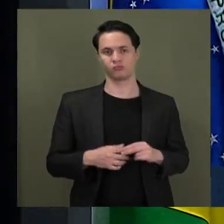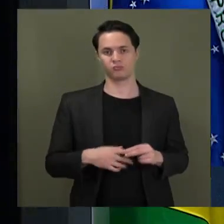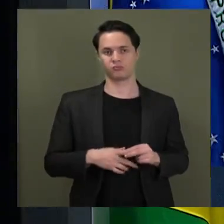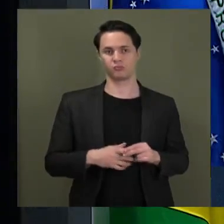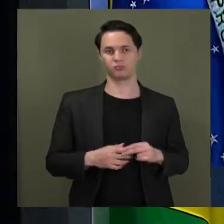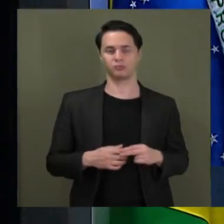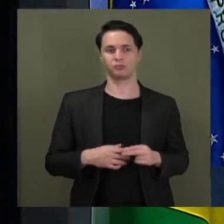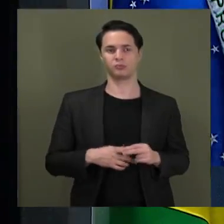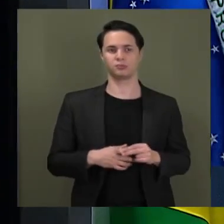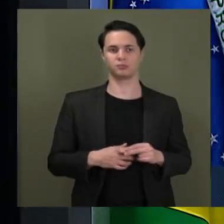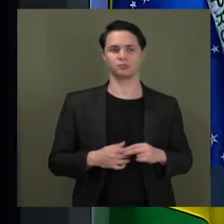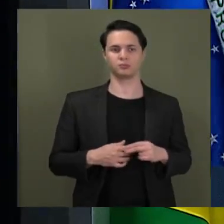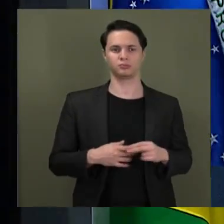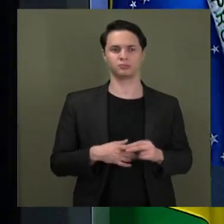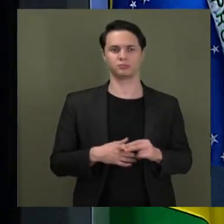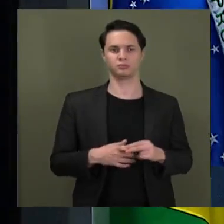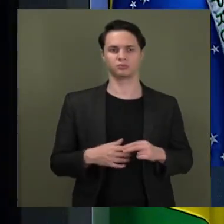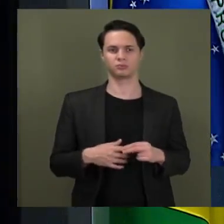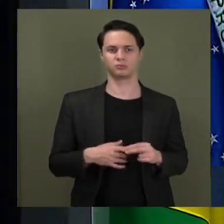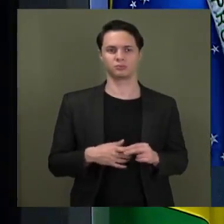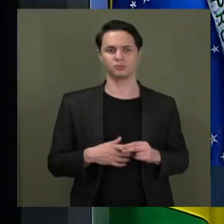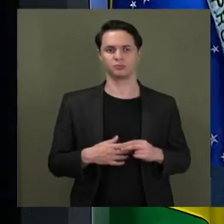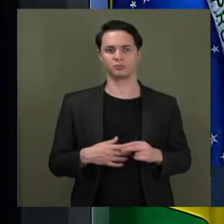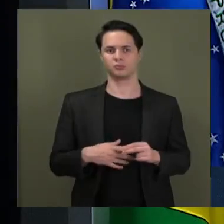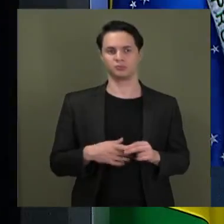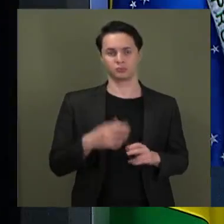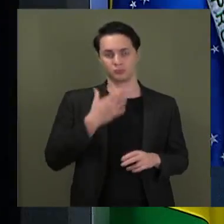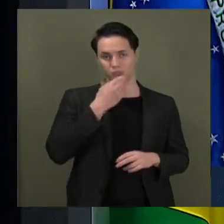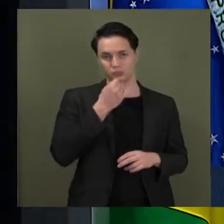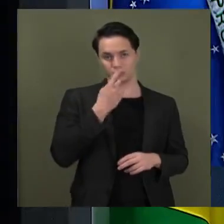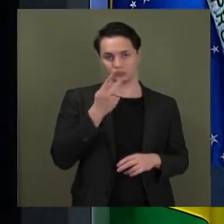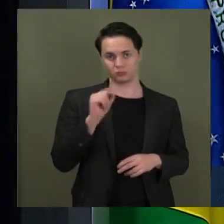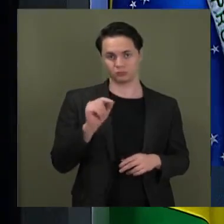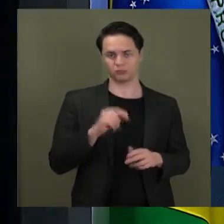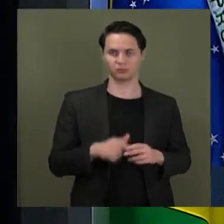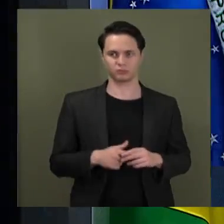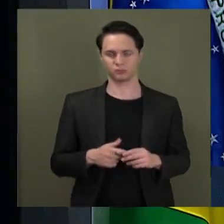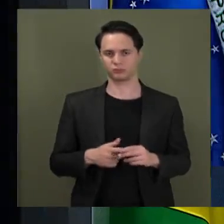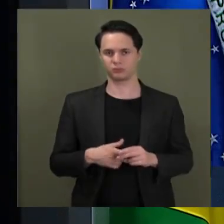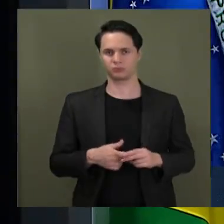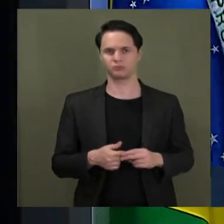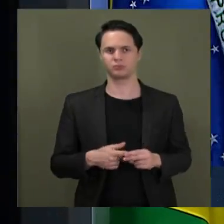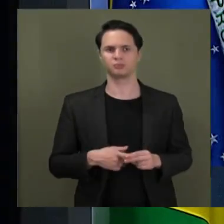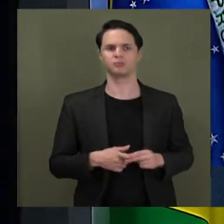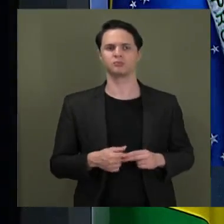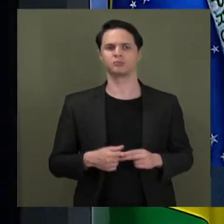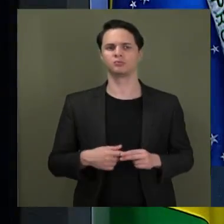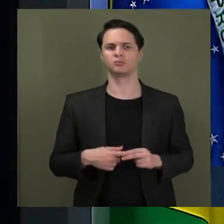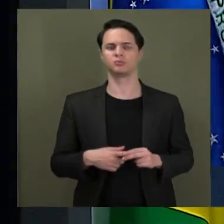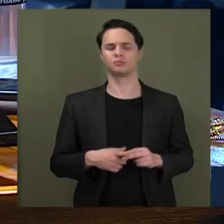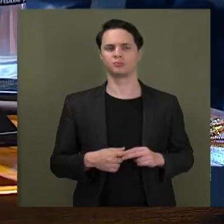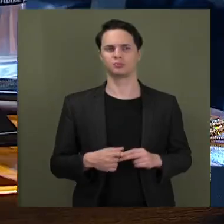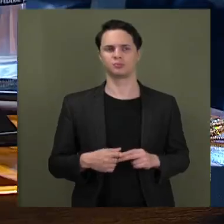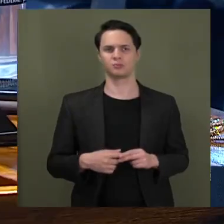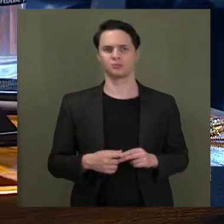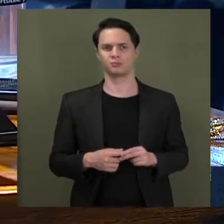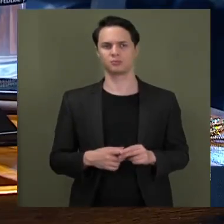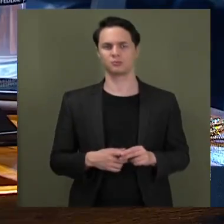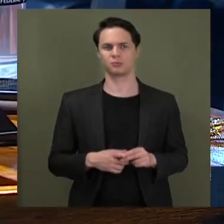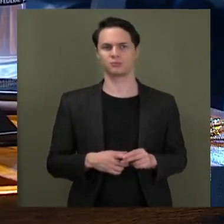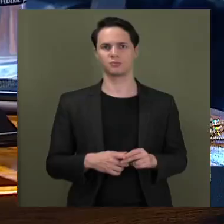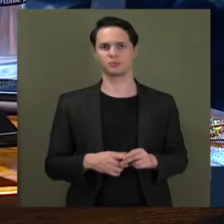Ele fala, ele sequencia da seguinte forma: os arquivos do